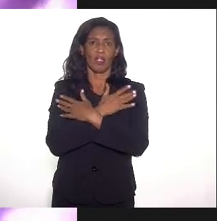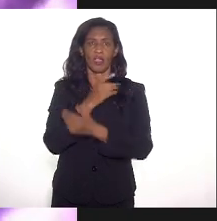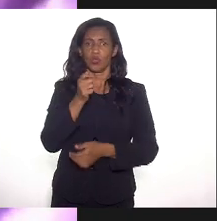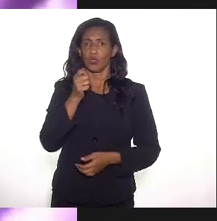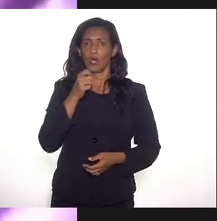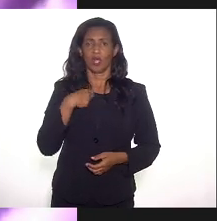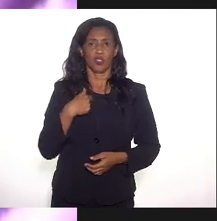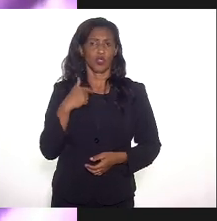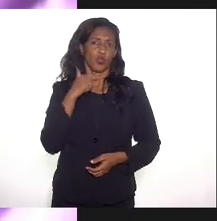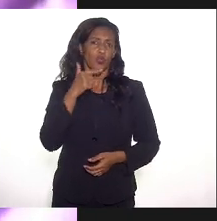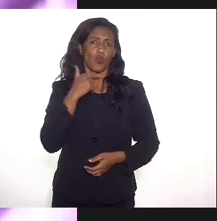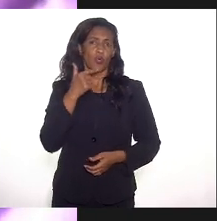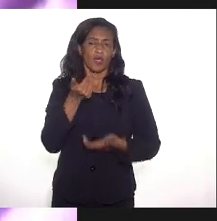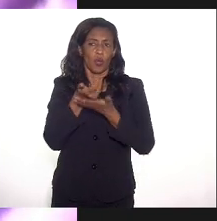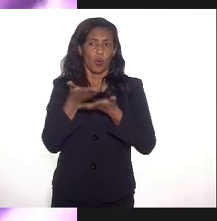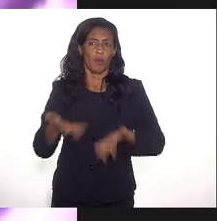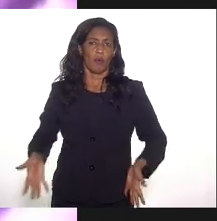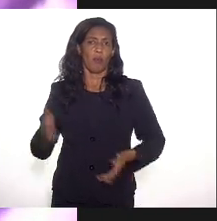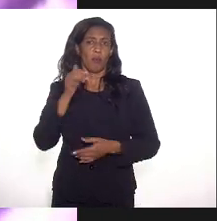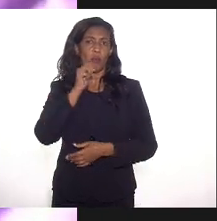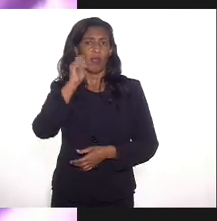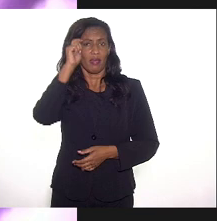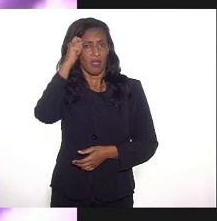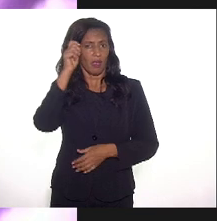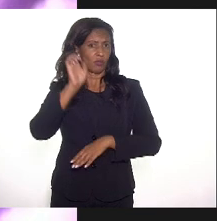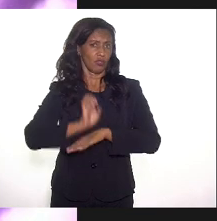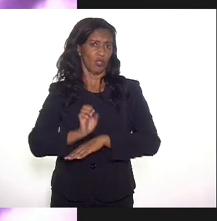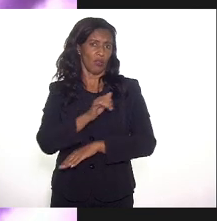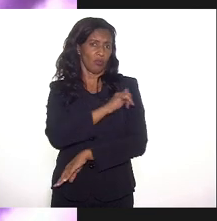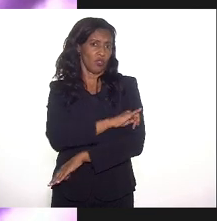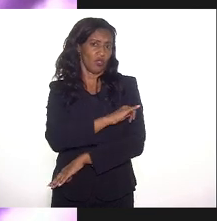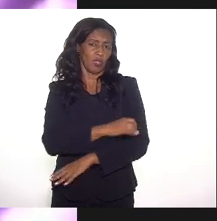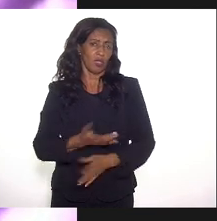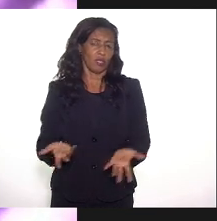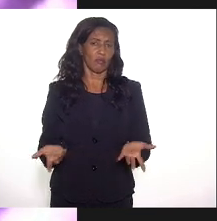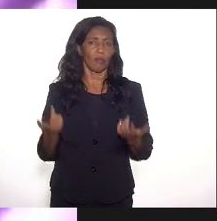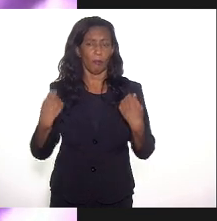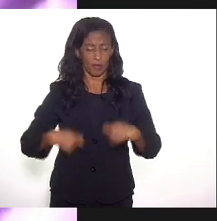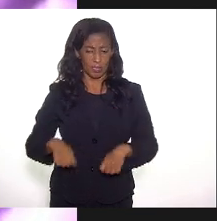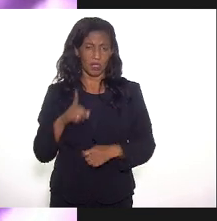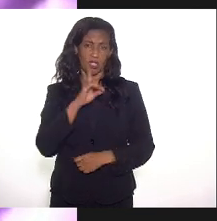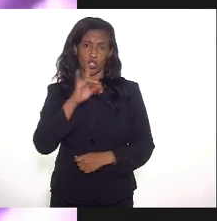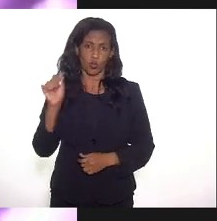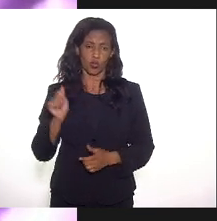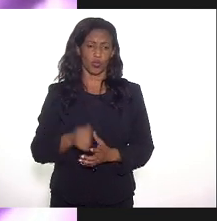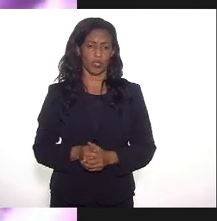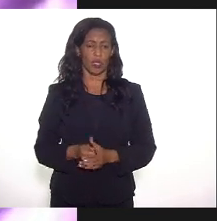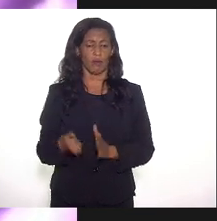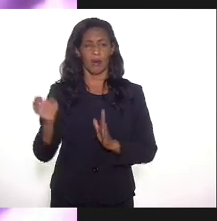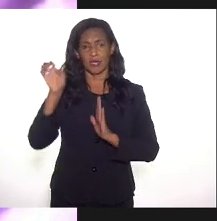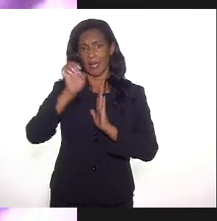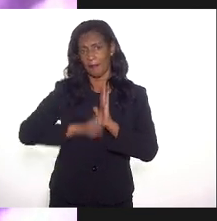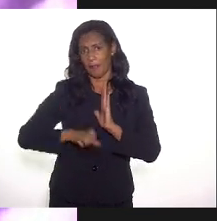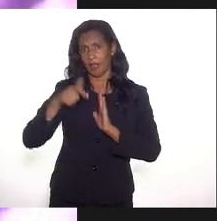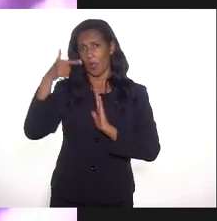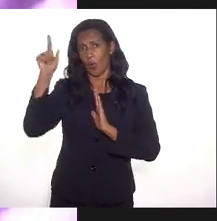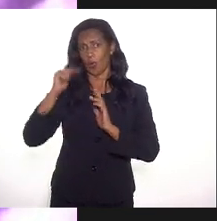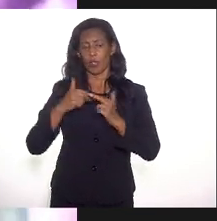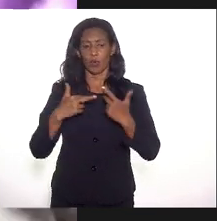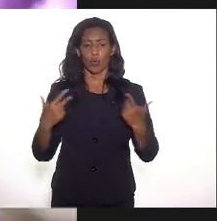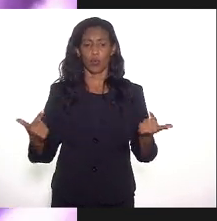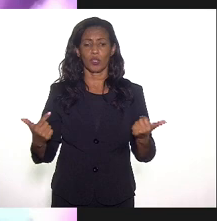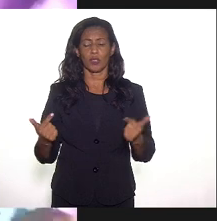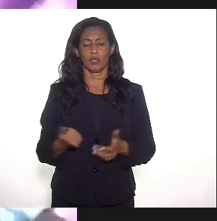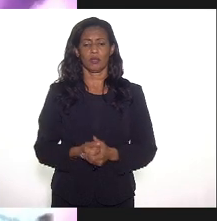homenagem adequada às mulheres negras no estado do Rio de Janeiro. Então, precisa de uma data. Mas a emenda é outra coisa, a emenda tirava